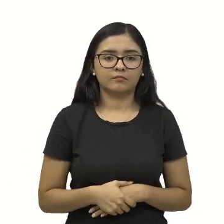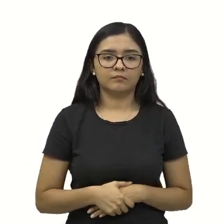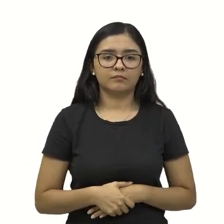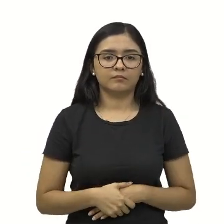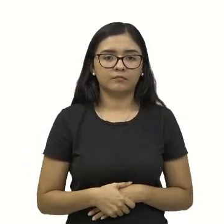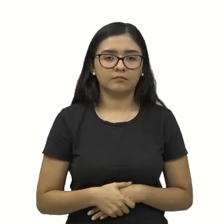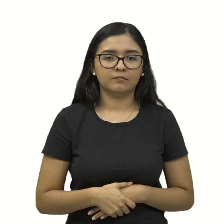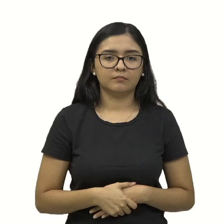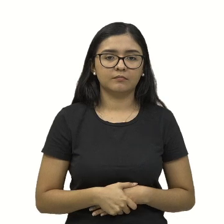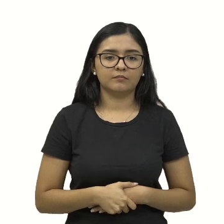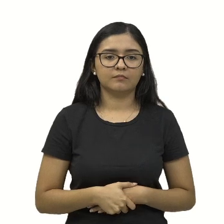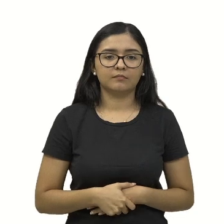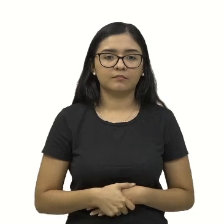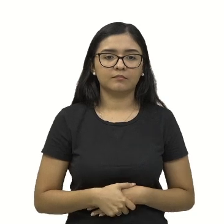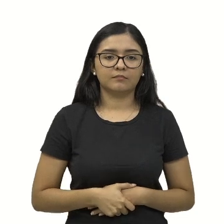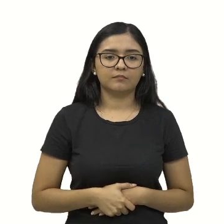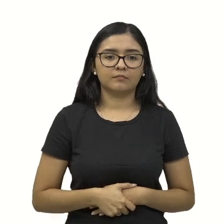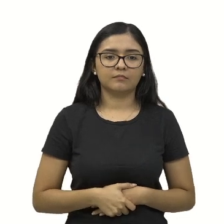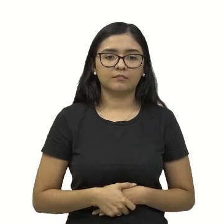né?